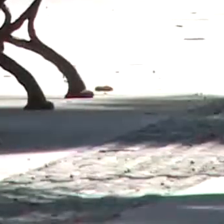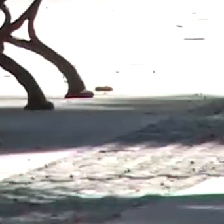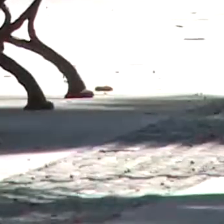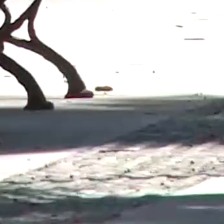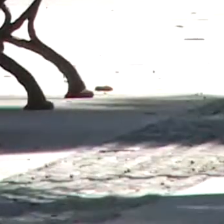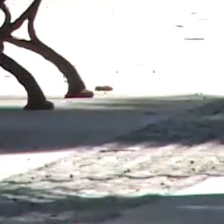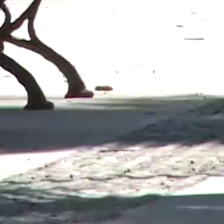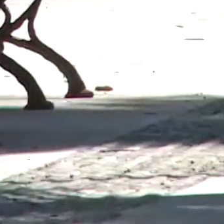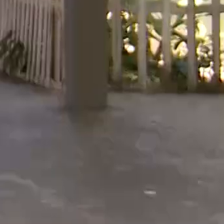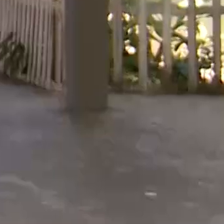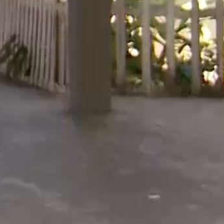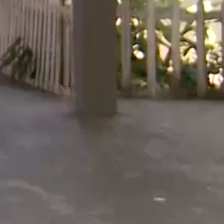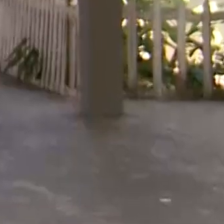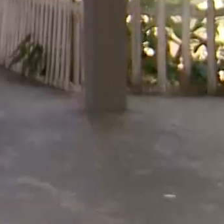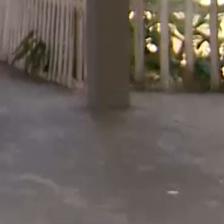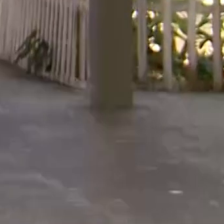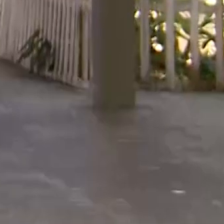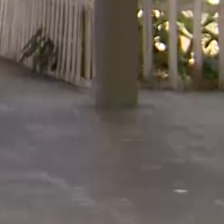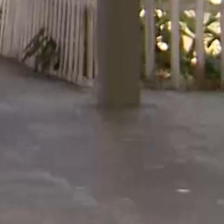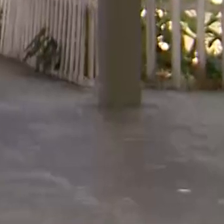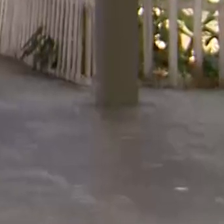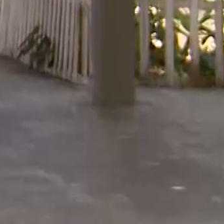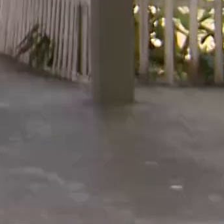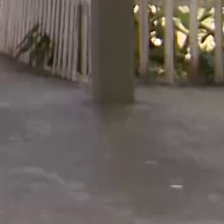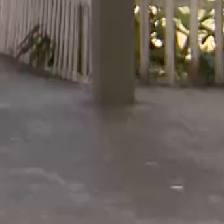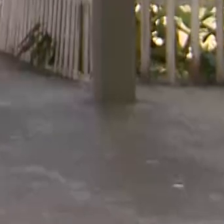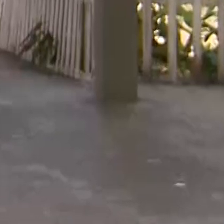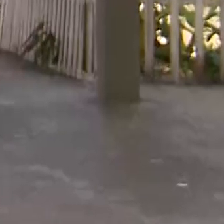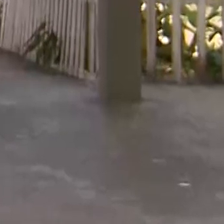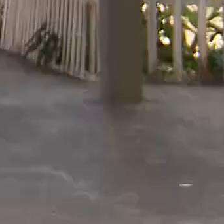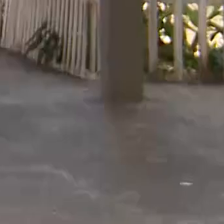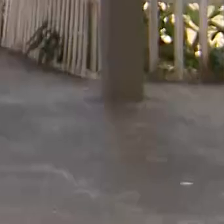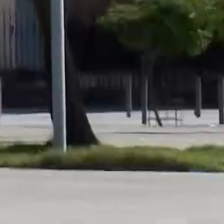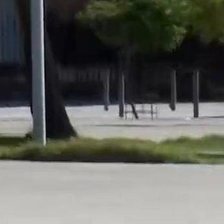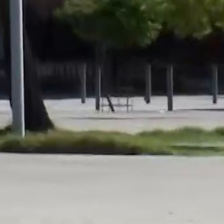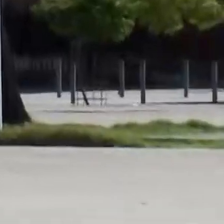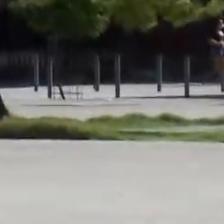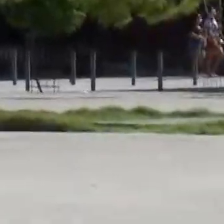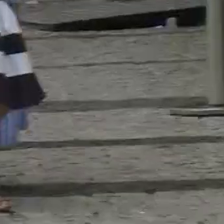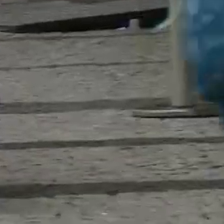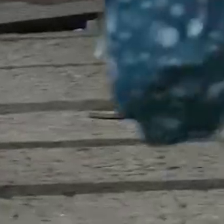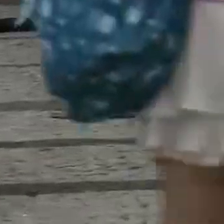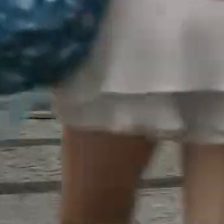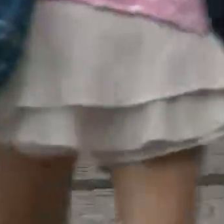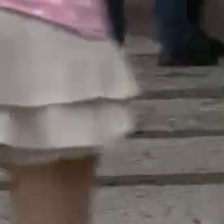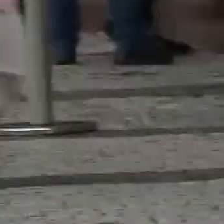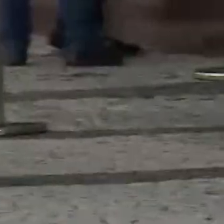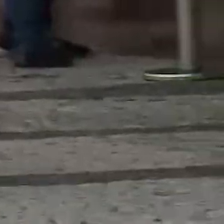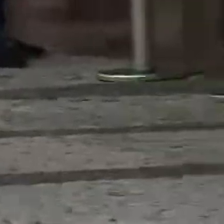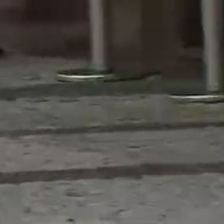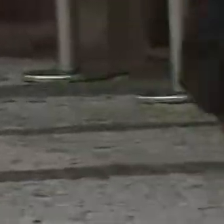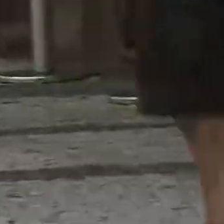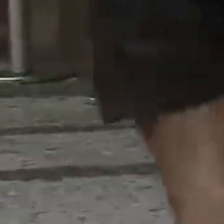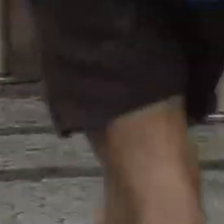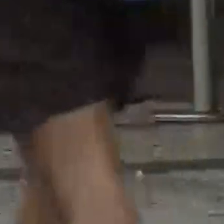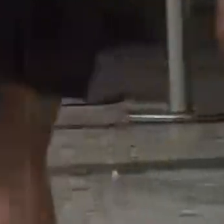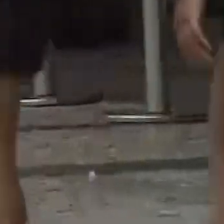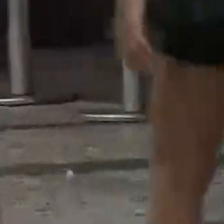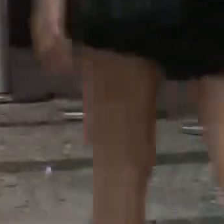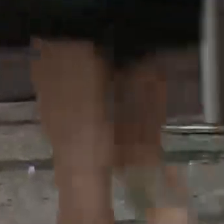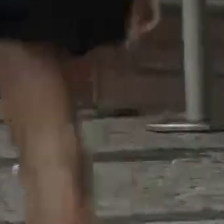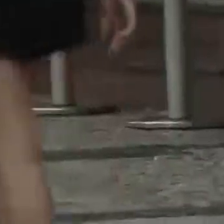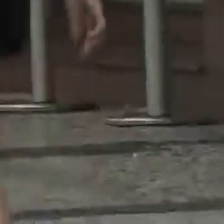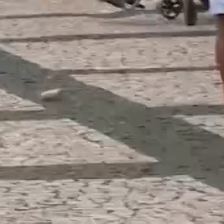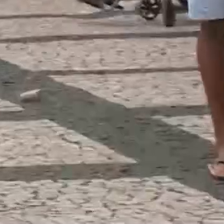Mundial sugere combo para combater desigualdade no país. Obesidade infantil preocupa pais